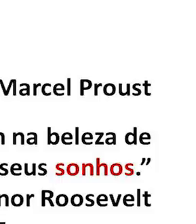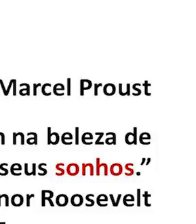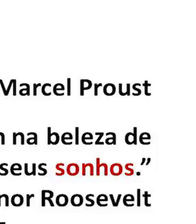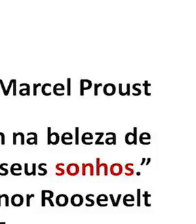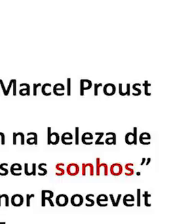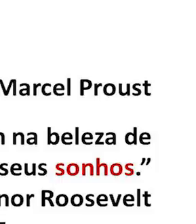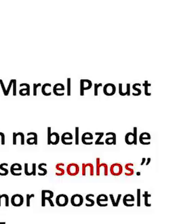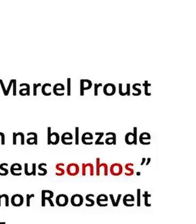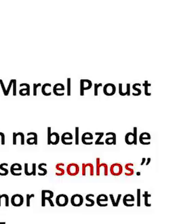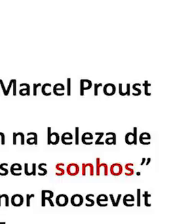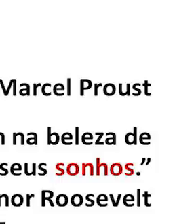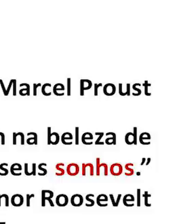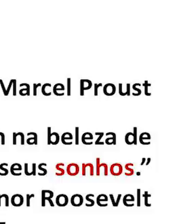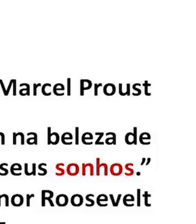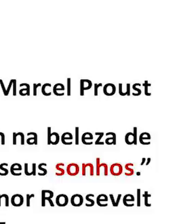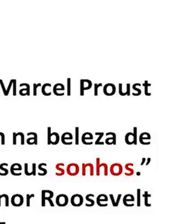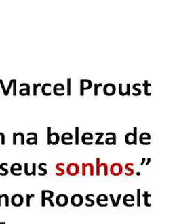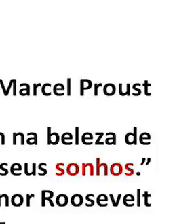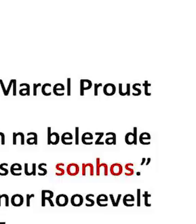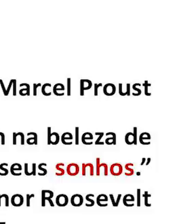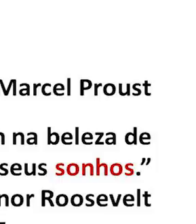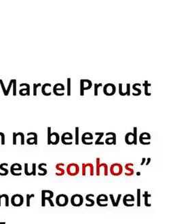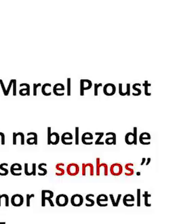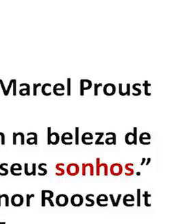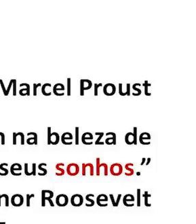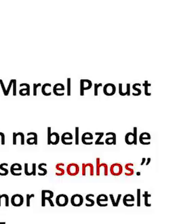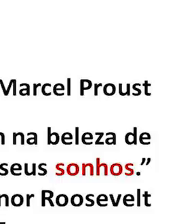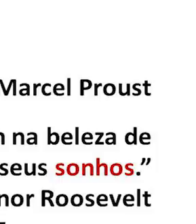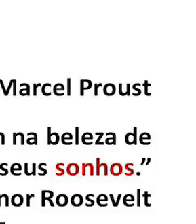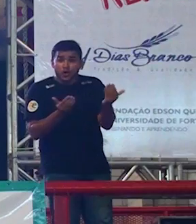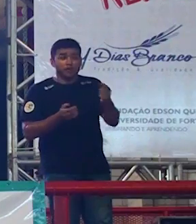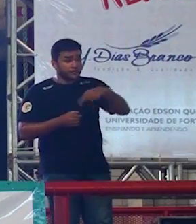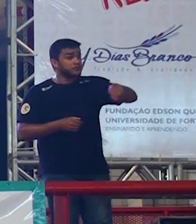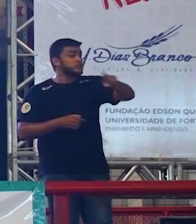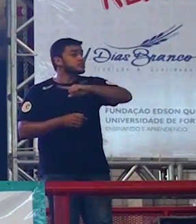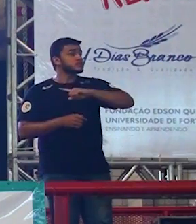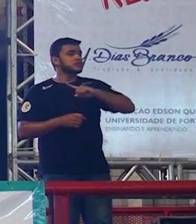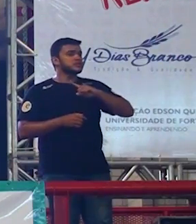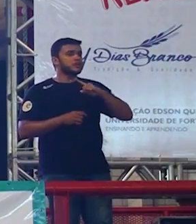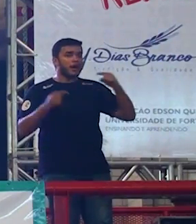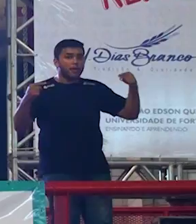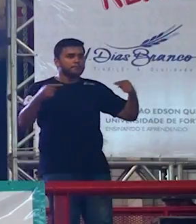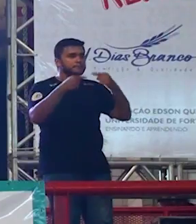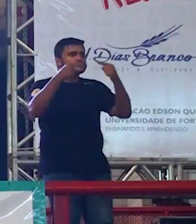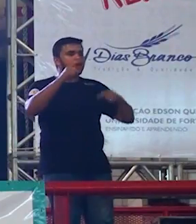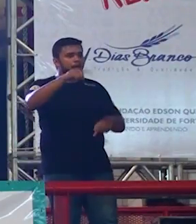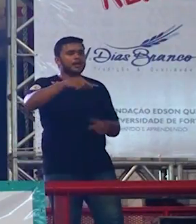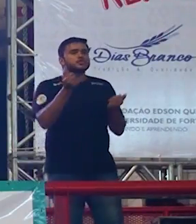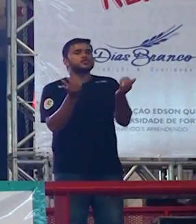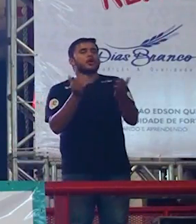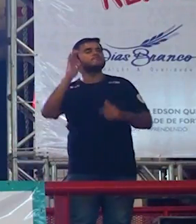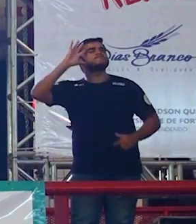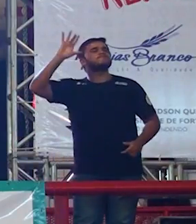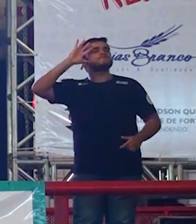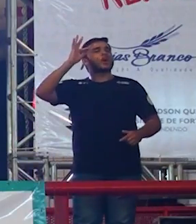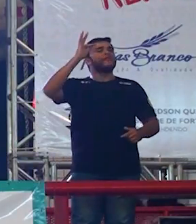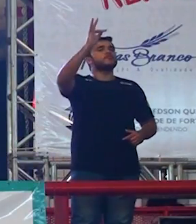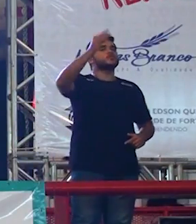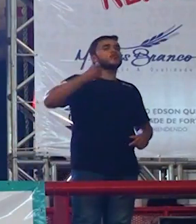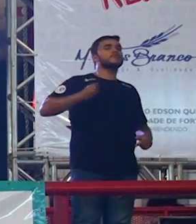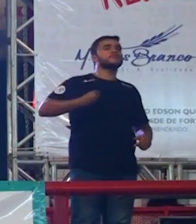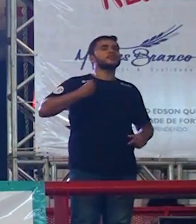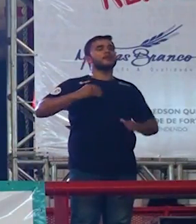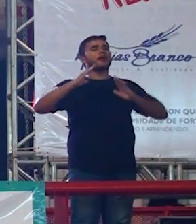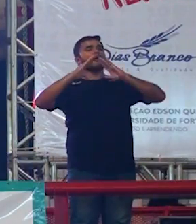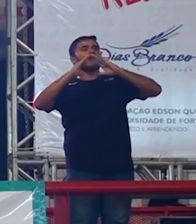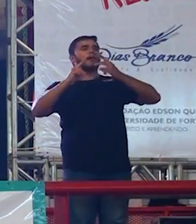as idades, mas se você tem sonhos, você é um jovem. O que caracteriza os jovens são os sonhos. Se eu